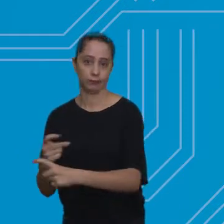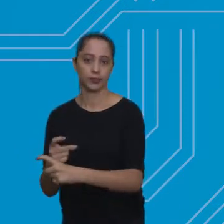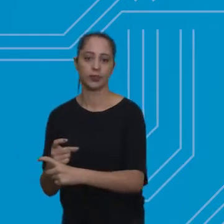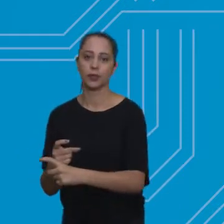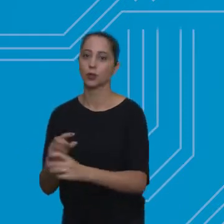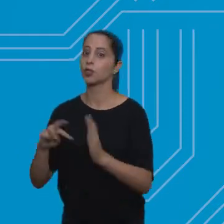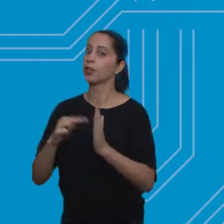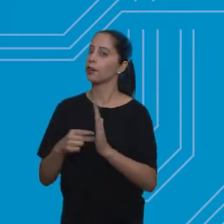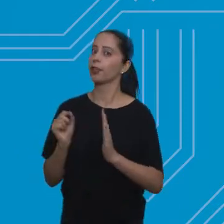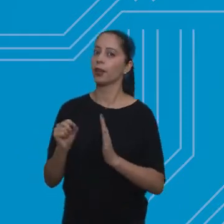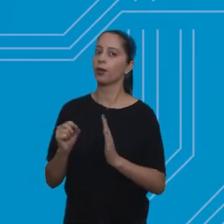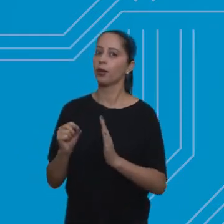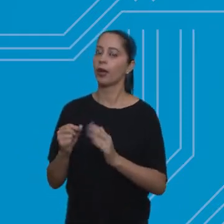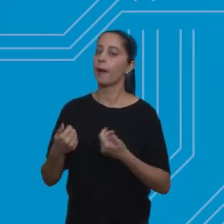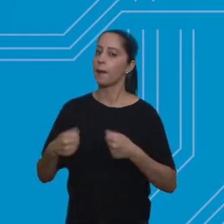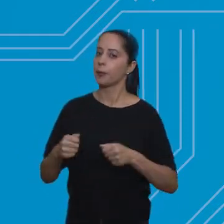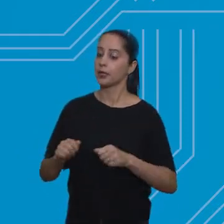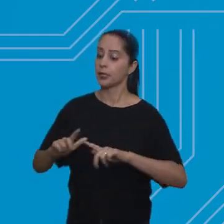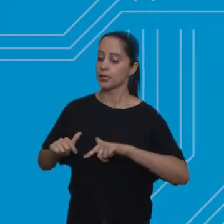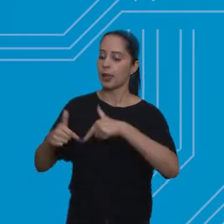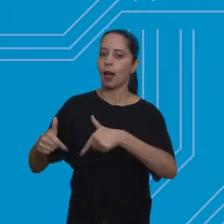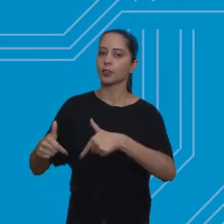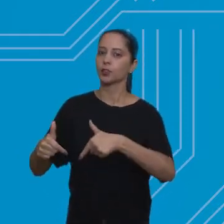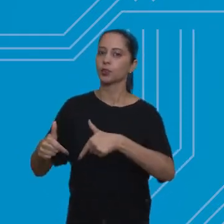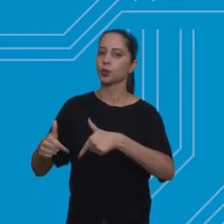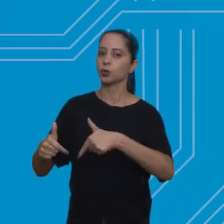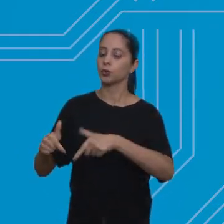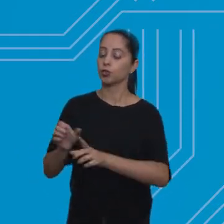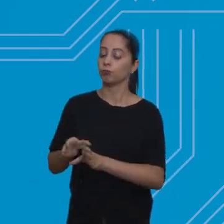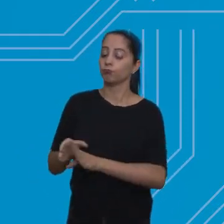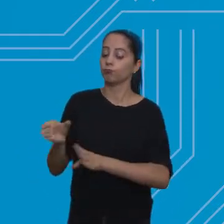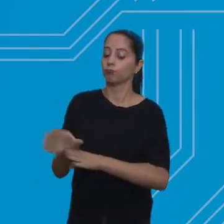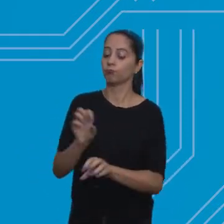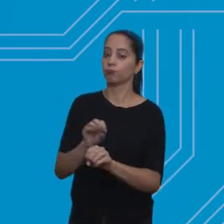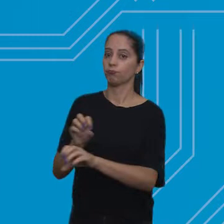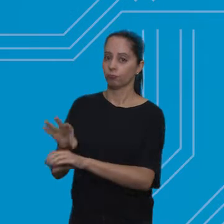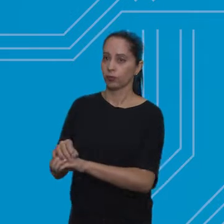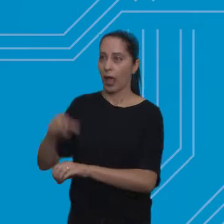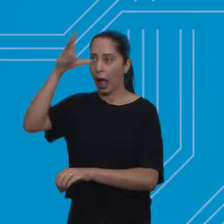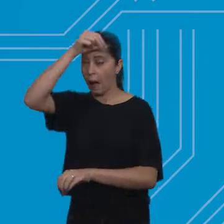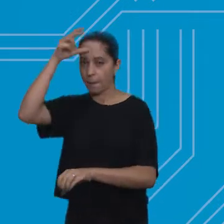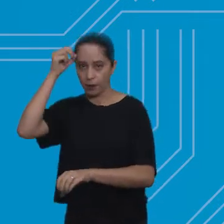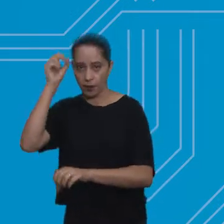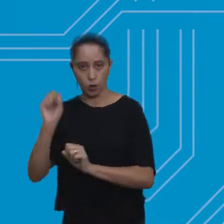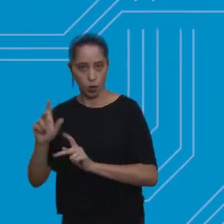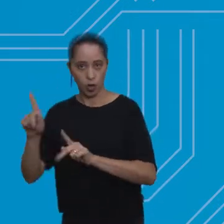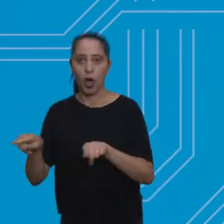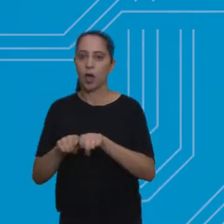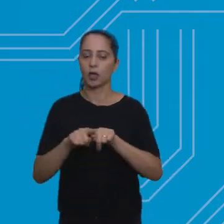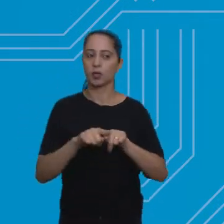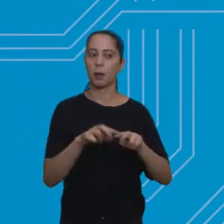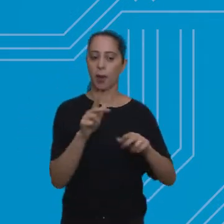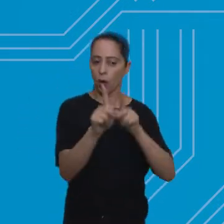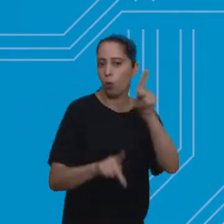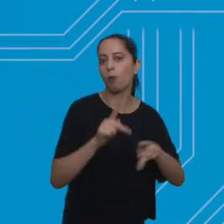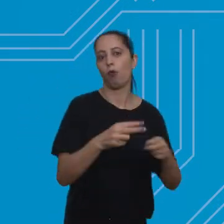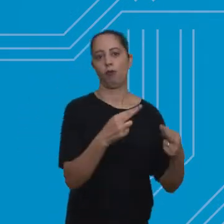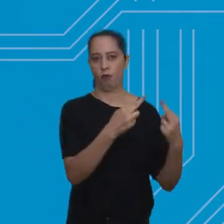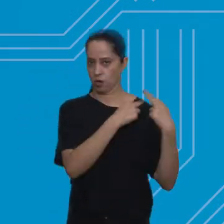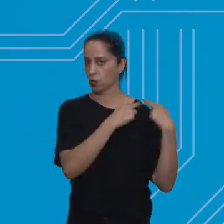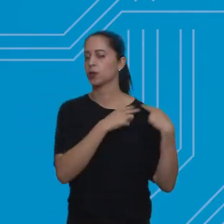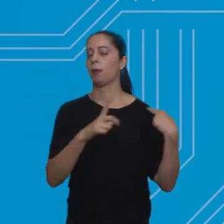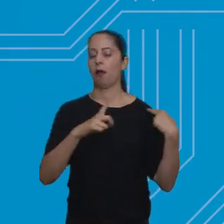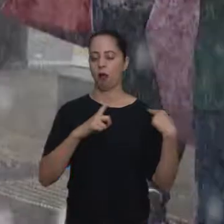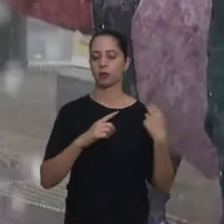larvas do mosquito. Sinal de que é preciso intensificar as ações de prevenção, não só por parte do poder público, mas também de